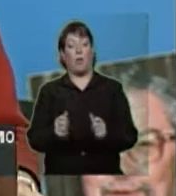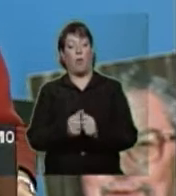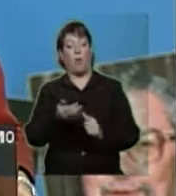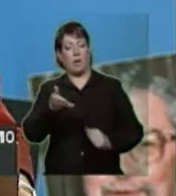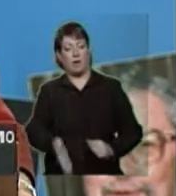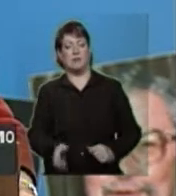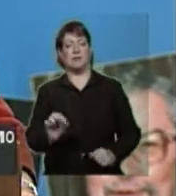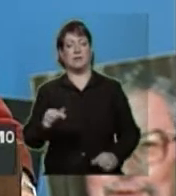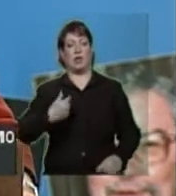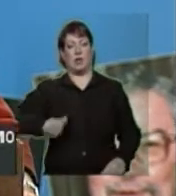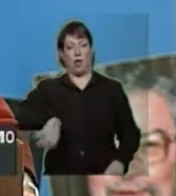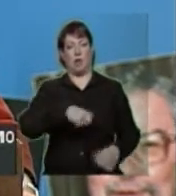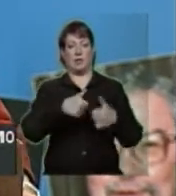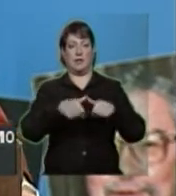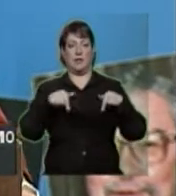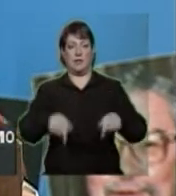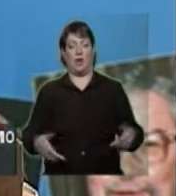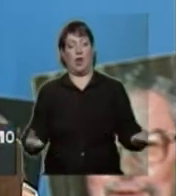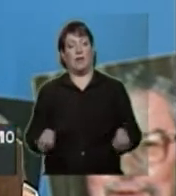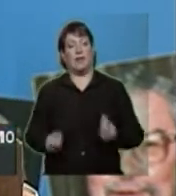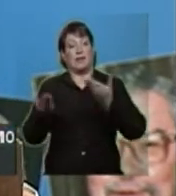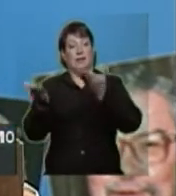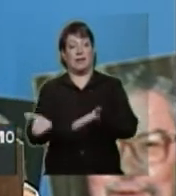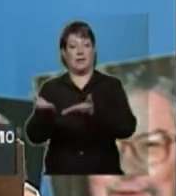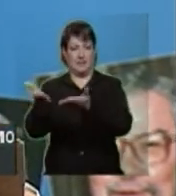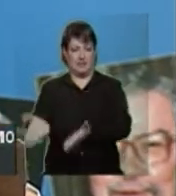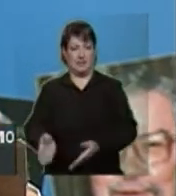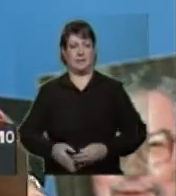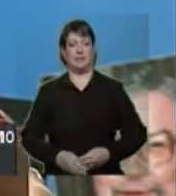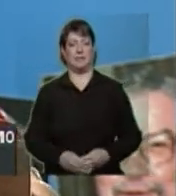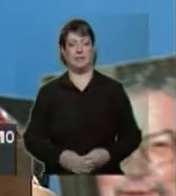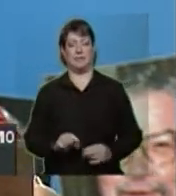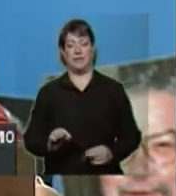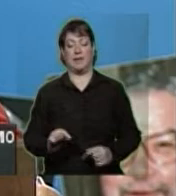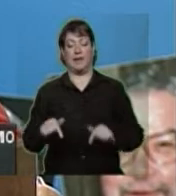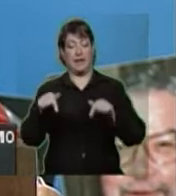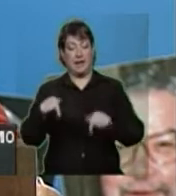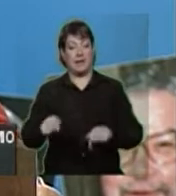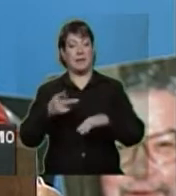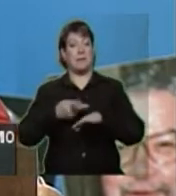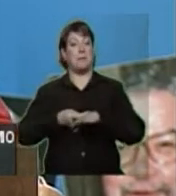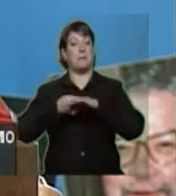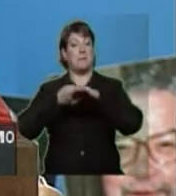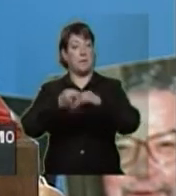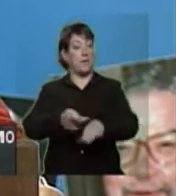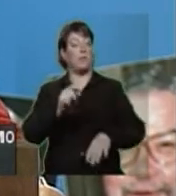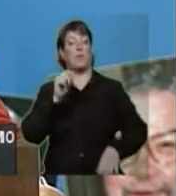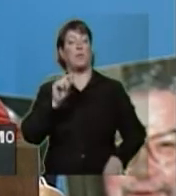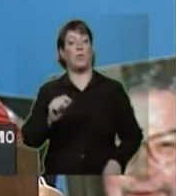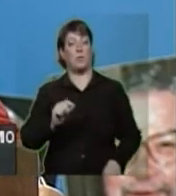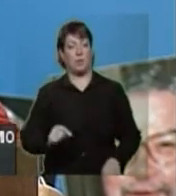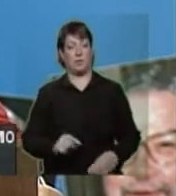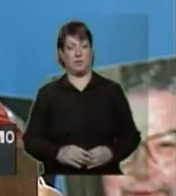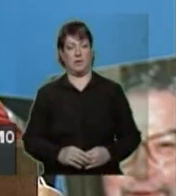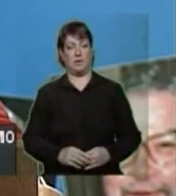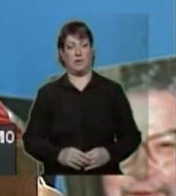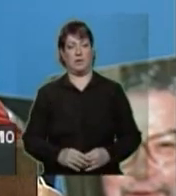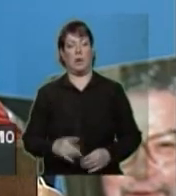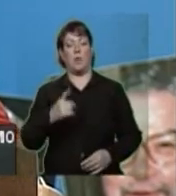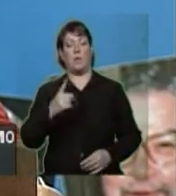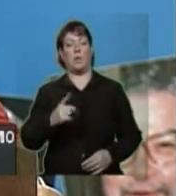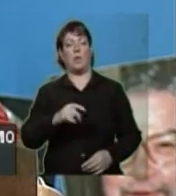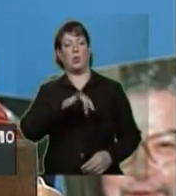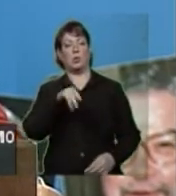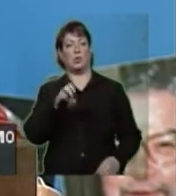aqui dando a ela. Esse prêmio significa uma justiça